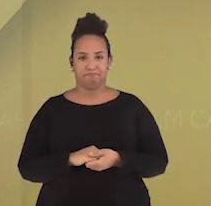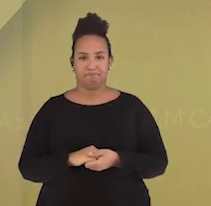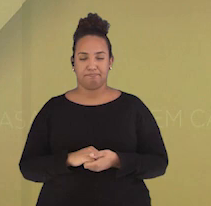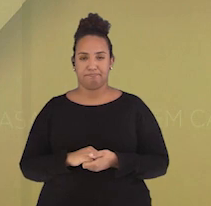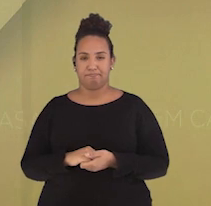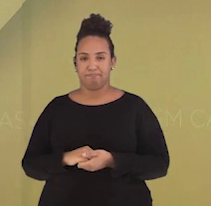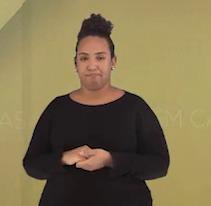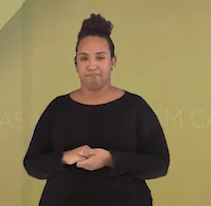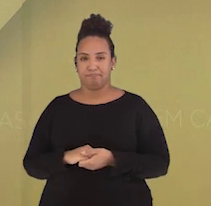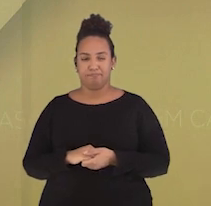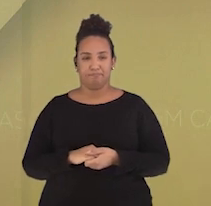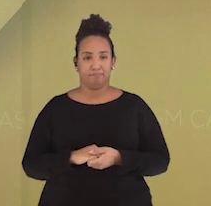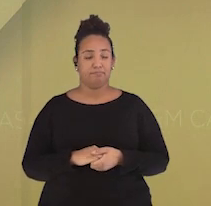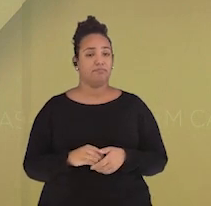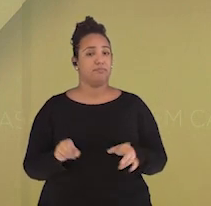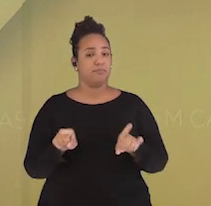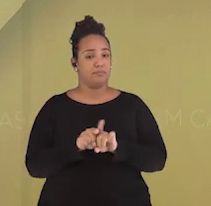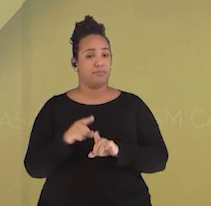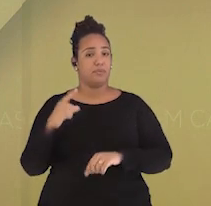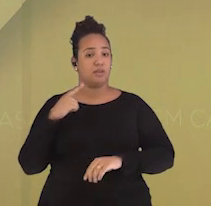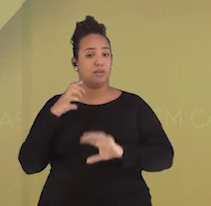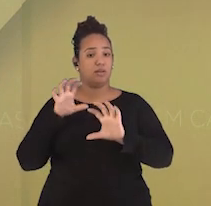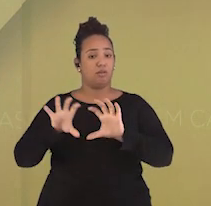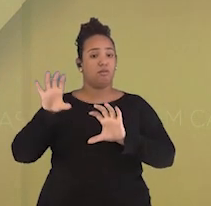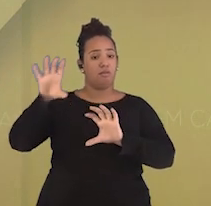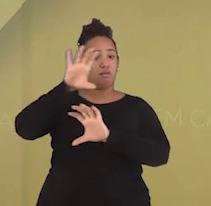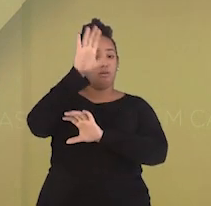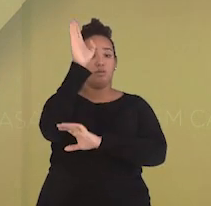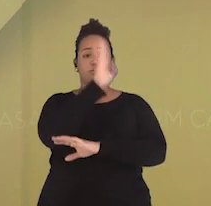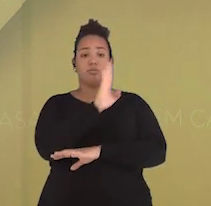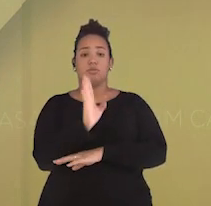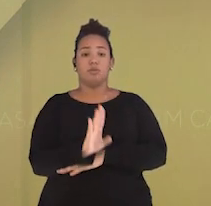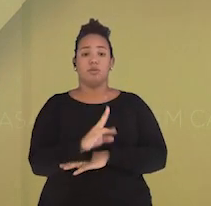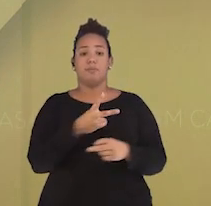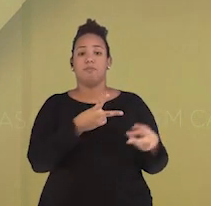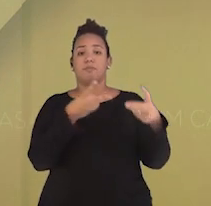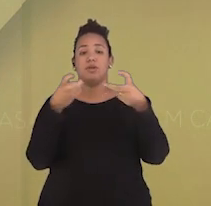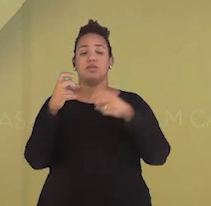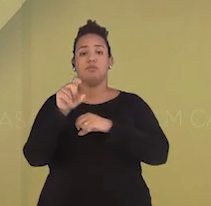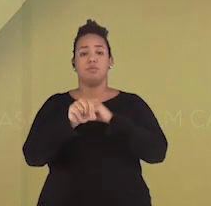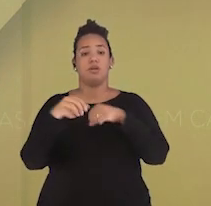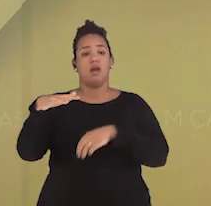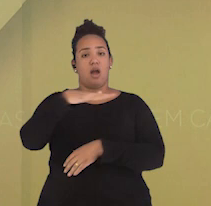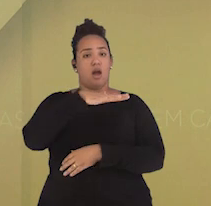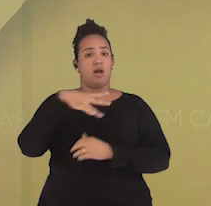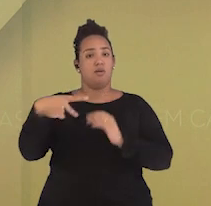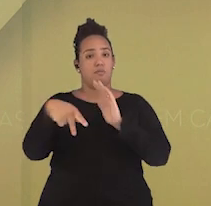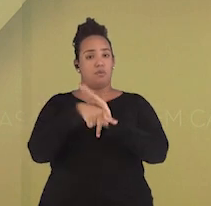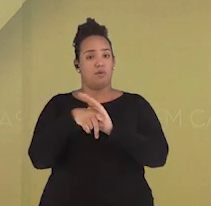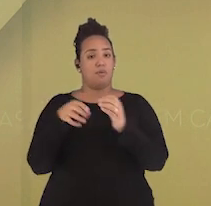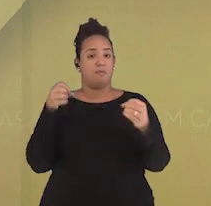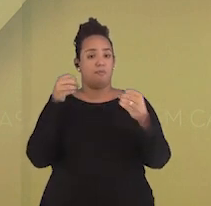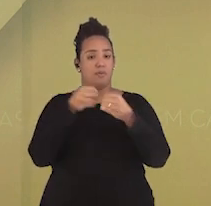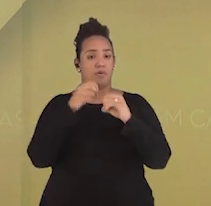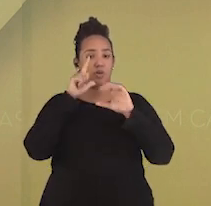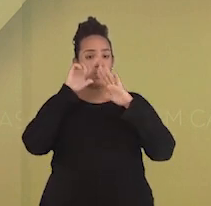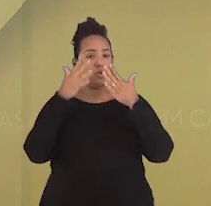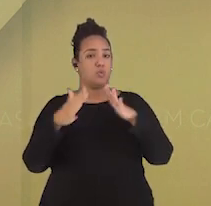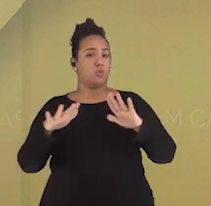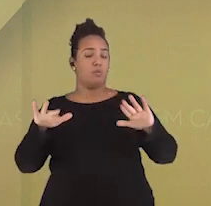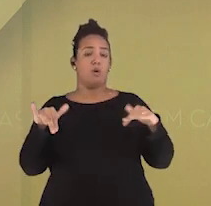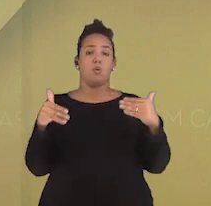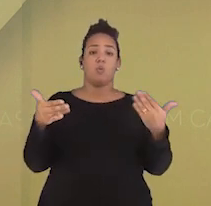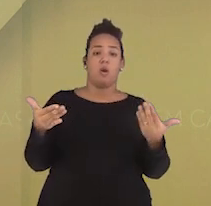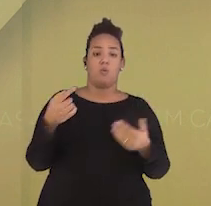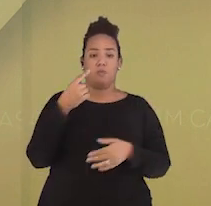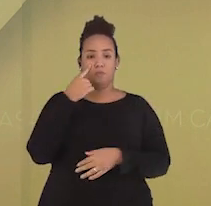E que regiões brasileiras compreendem a essa área do litoral que identificamos aqui? Bom, observe aqui